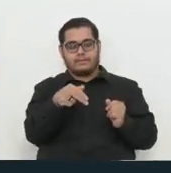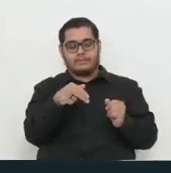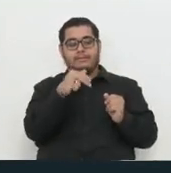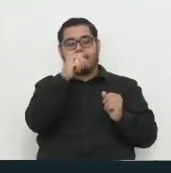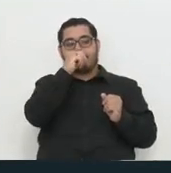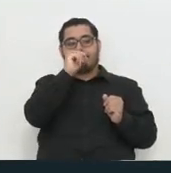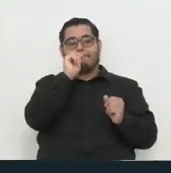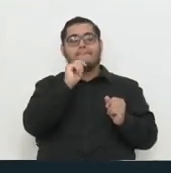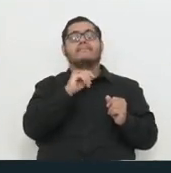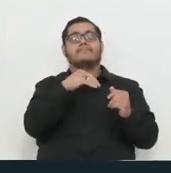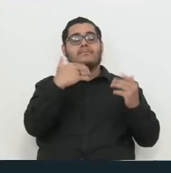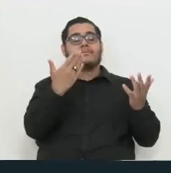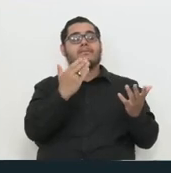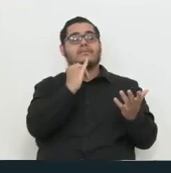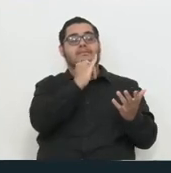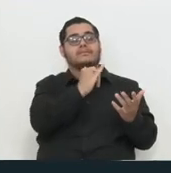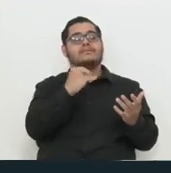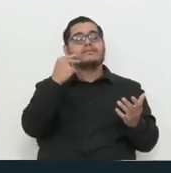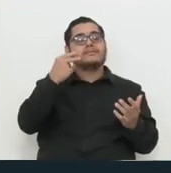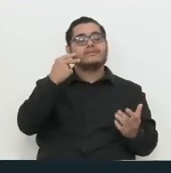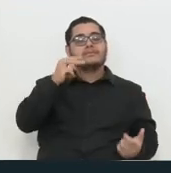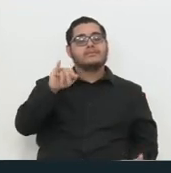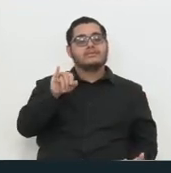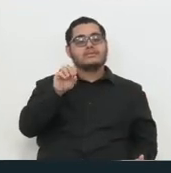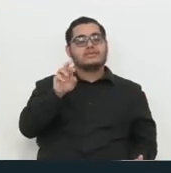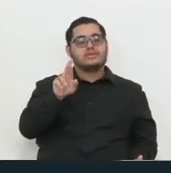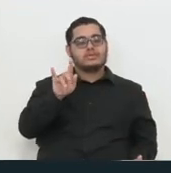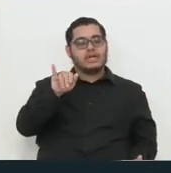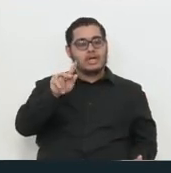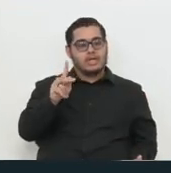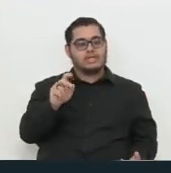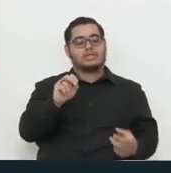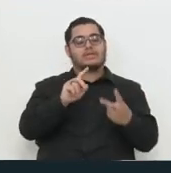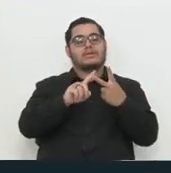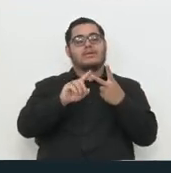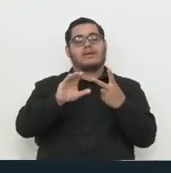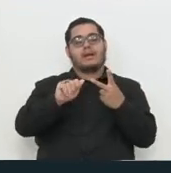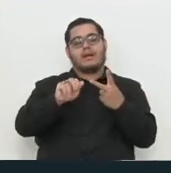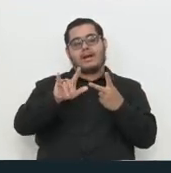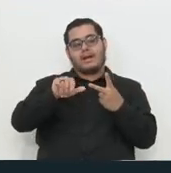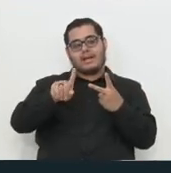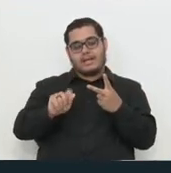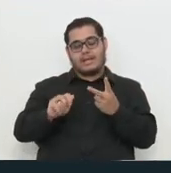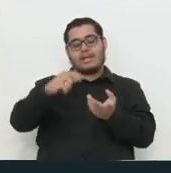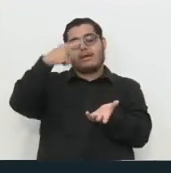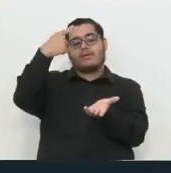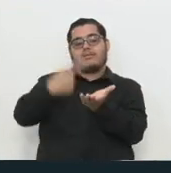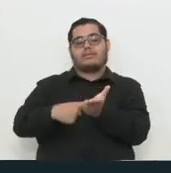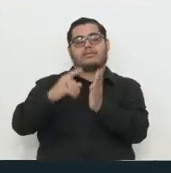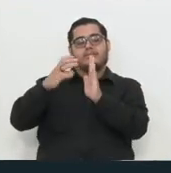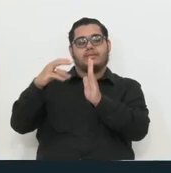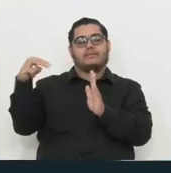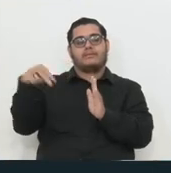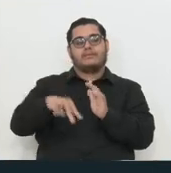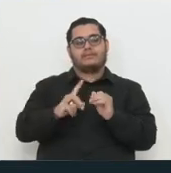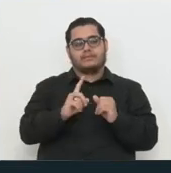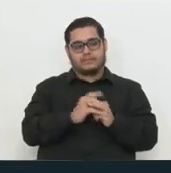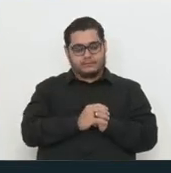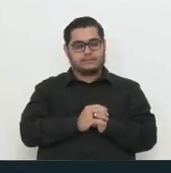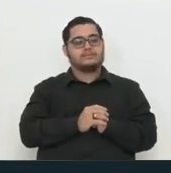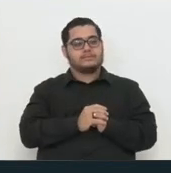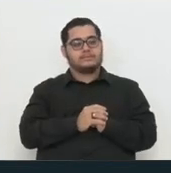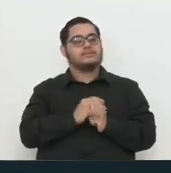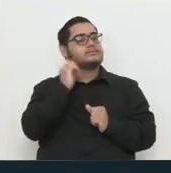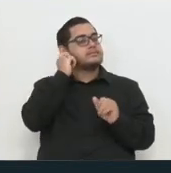a ausência do vereador Jorginho e da vereadora Carlinda por compromisso partidário registrado Vereador e tem um